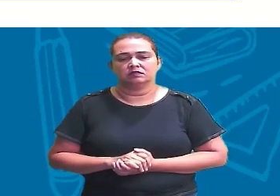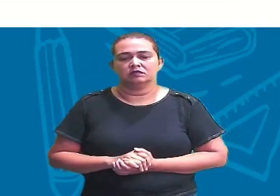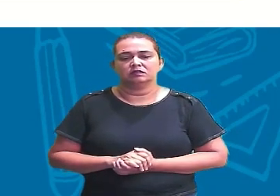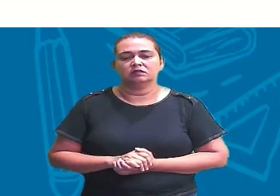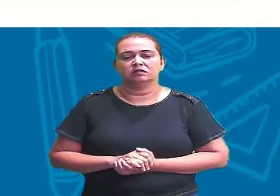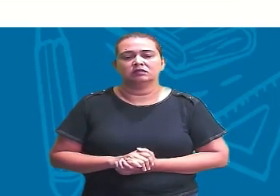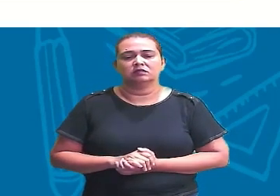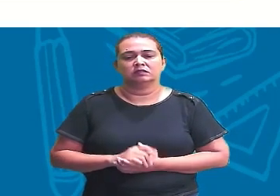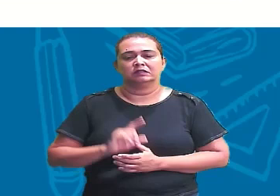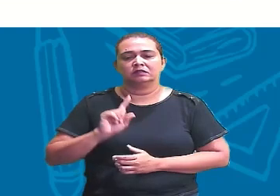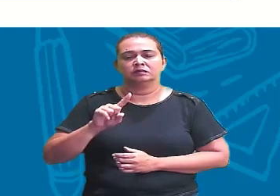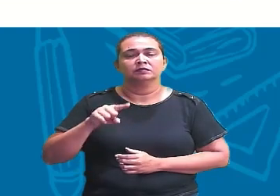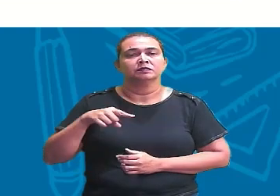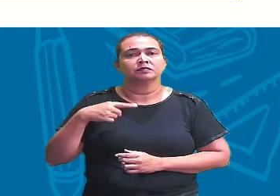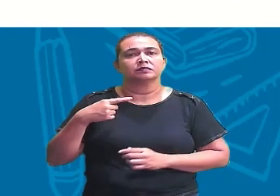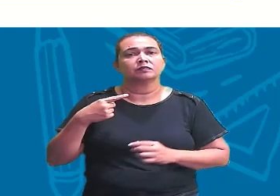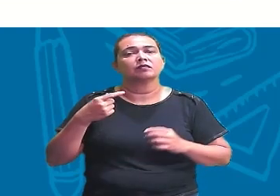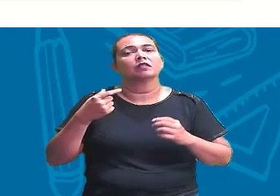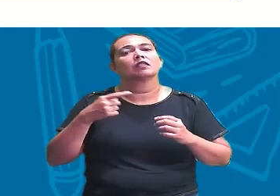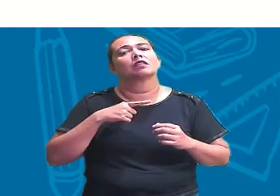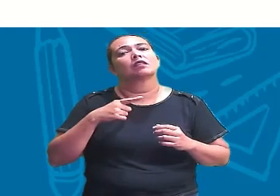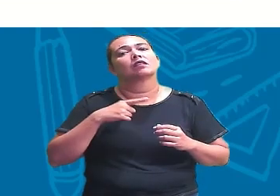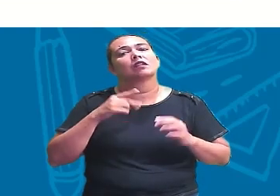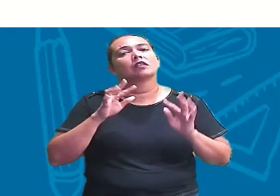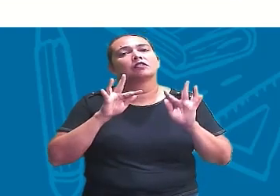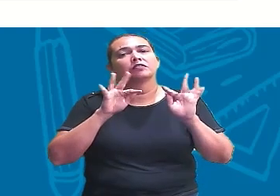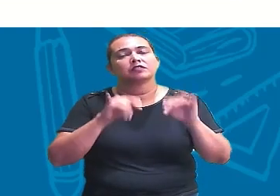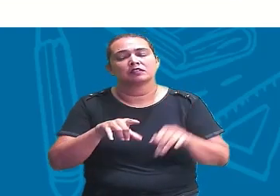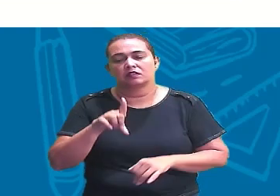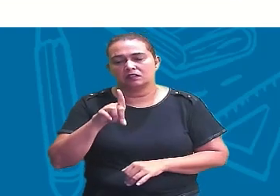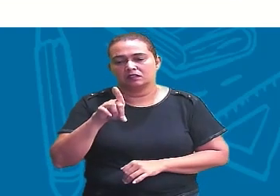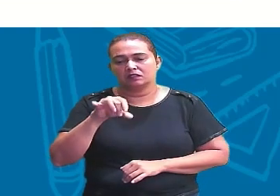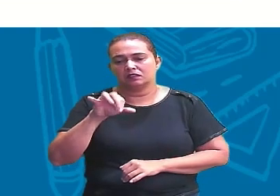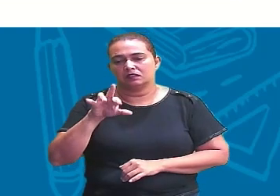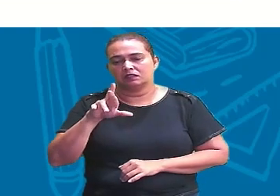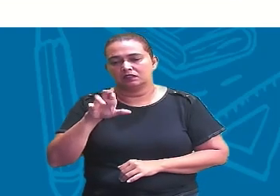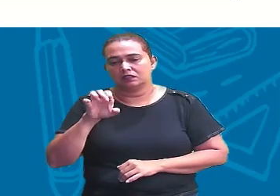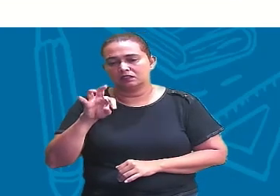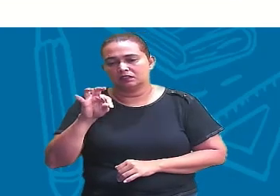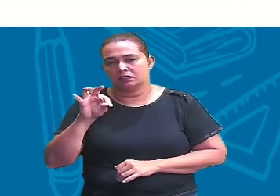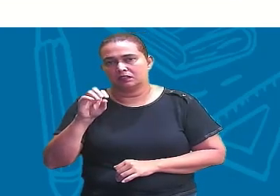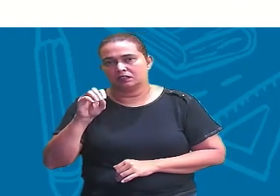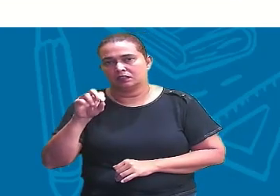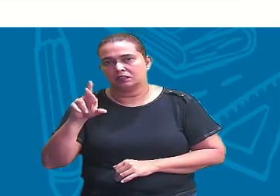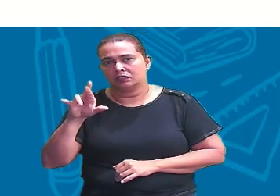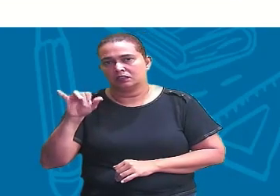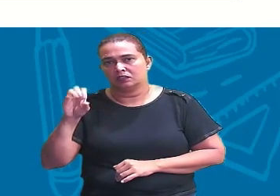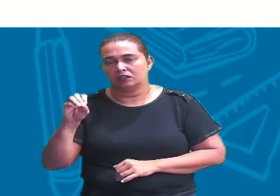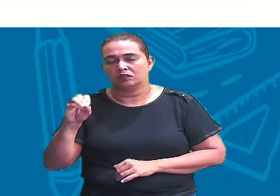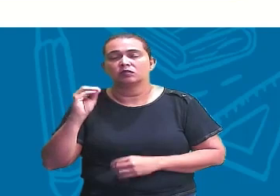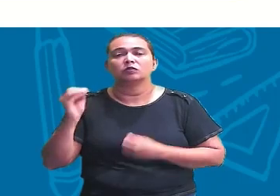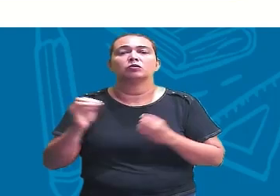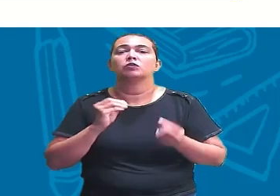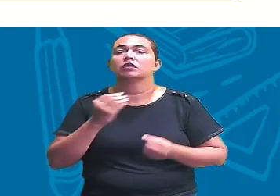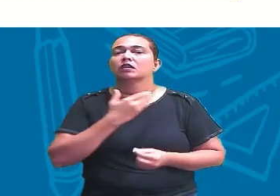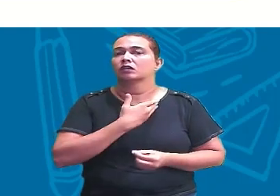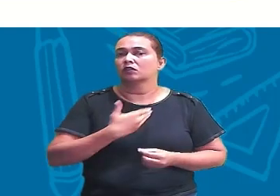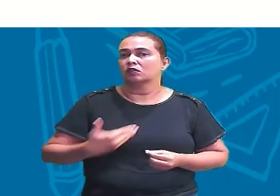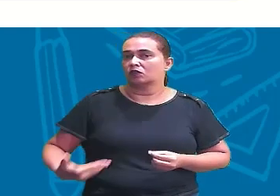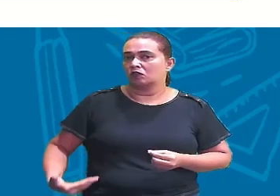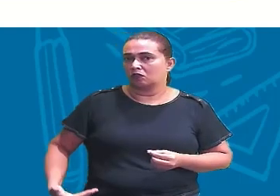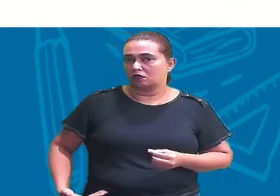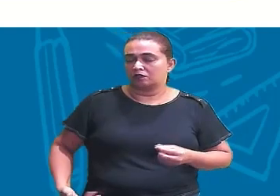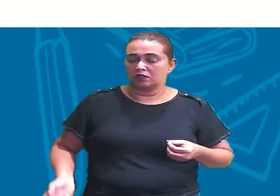No final, nós temos o diretório. Tá? O diretório é quando o governo francês agora volta para a mão